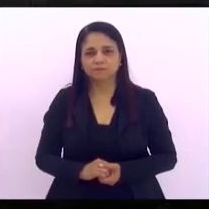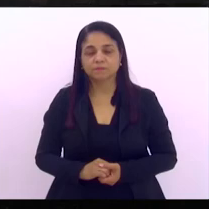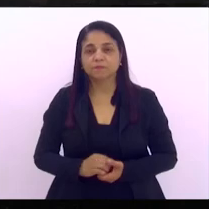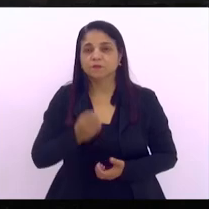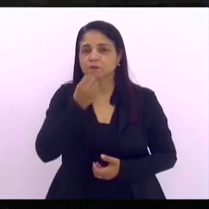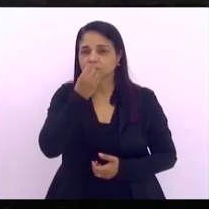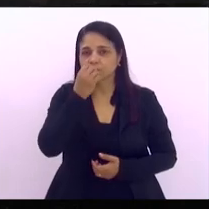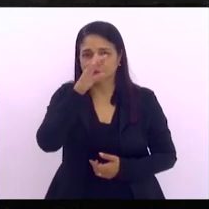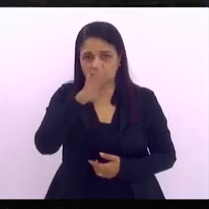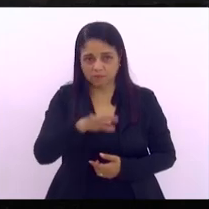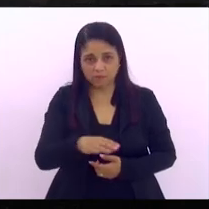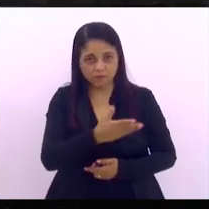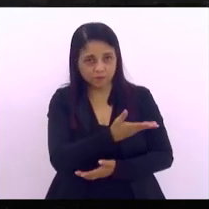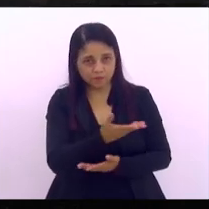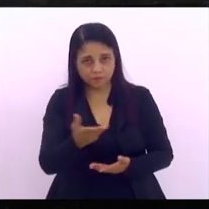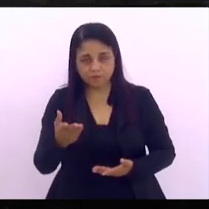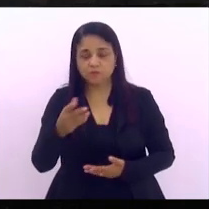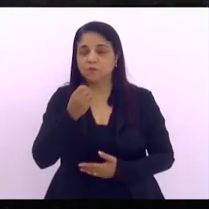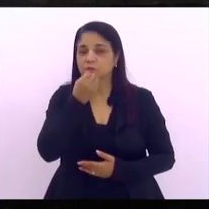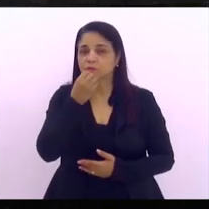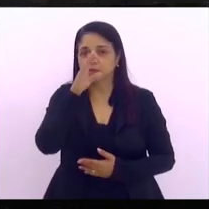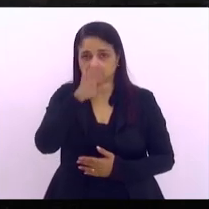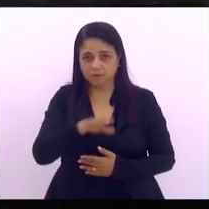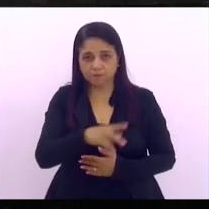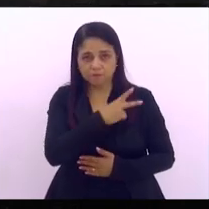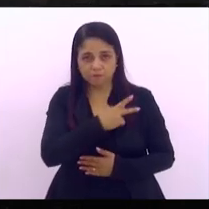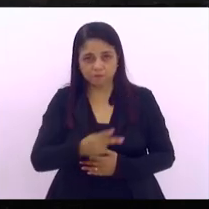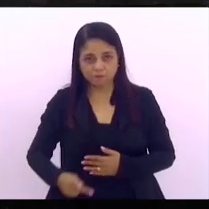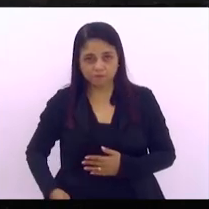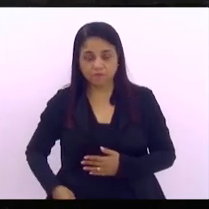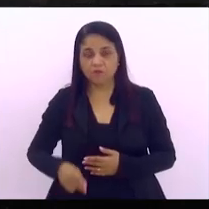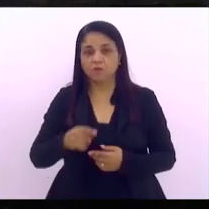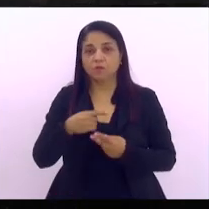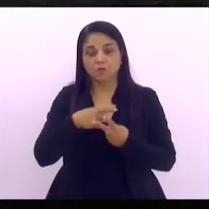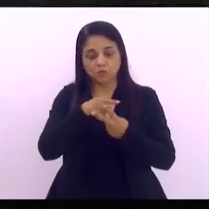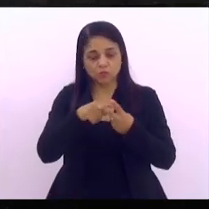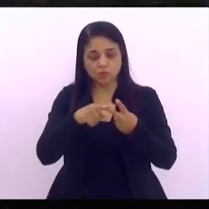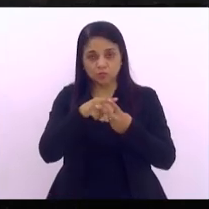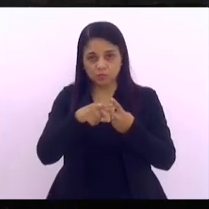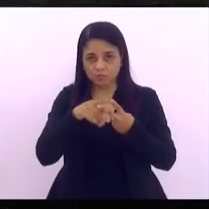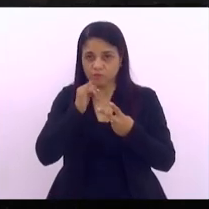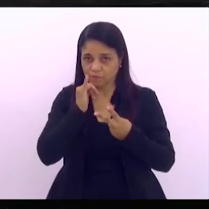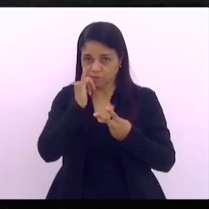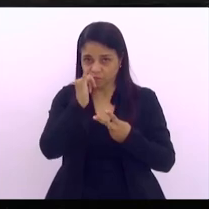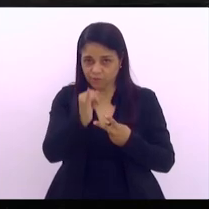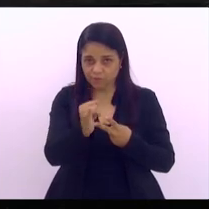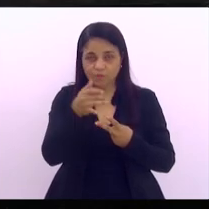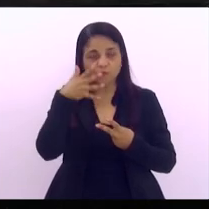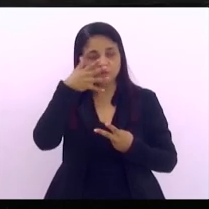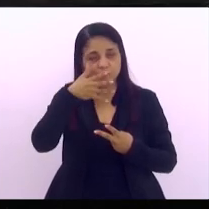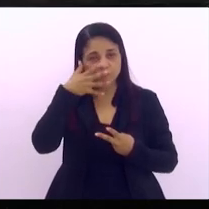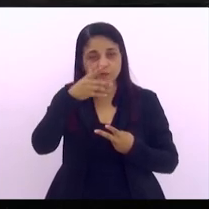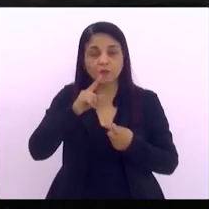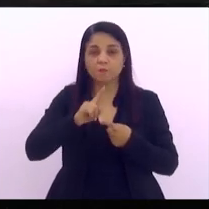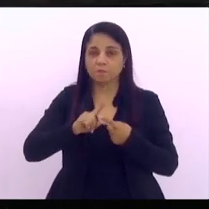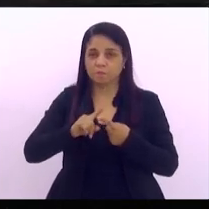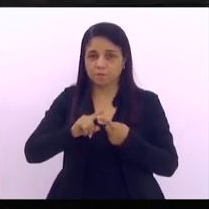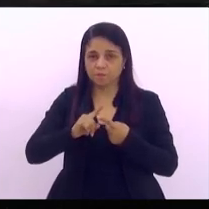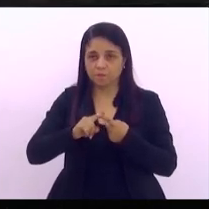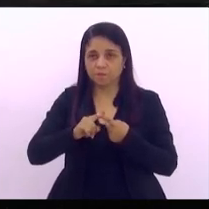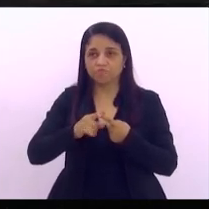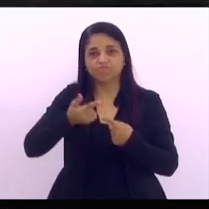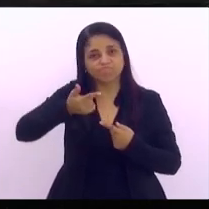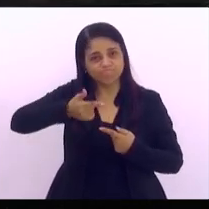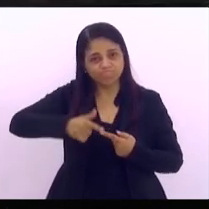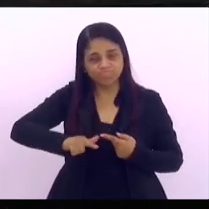Boa tarde para todos presentes. Boa tarde, presidente. Vim falar de duas coisas hoje. E a primeira é que, mais uma